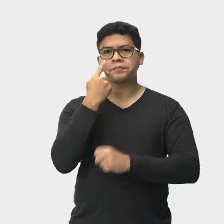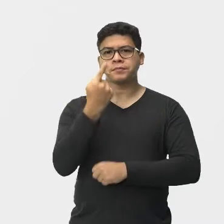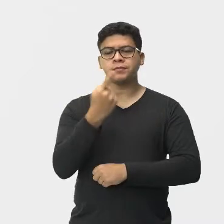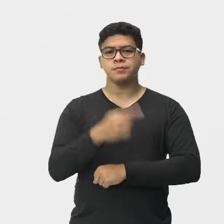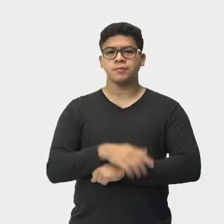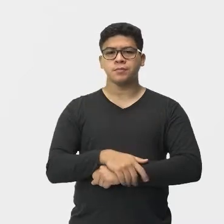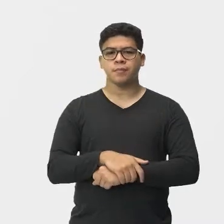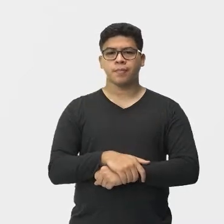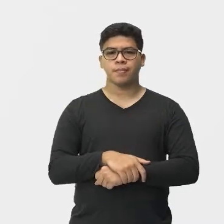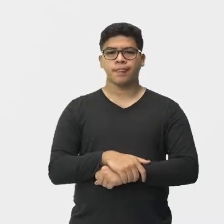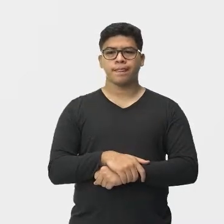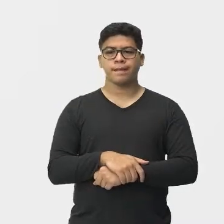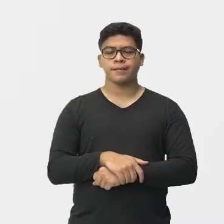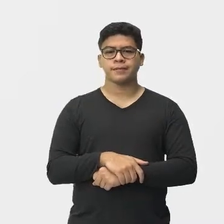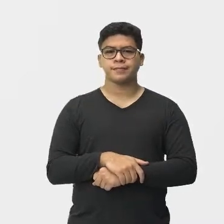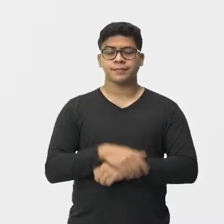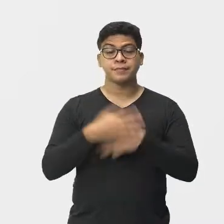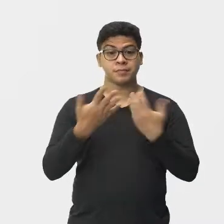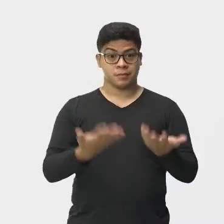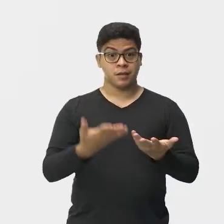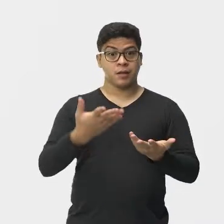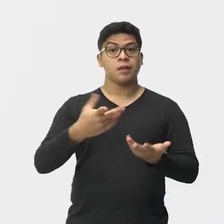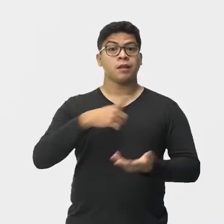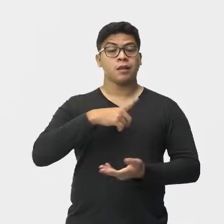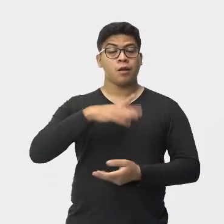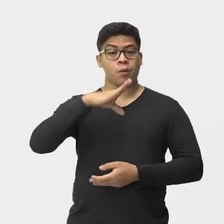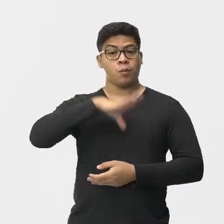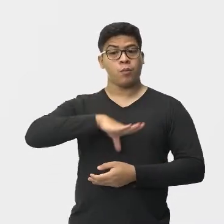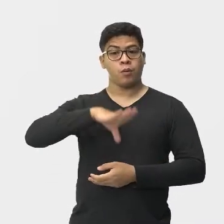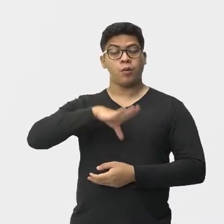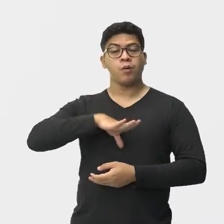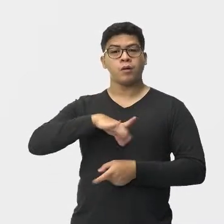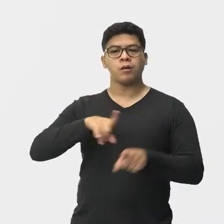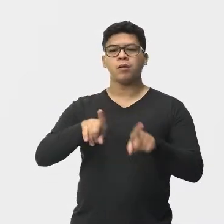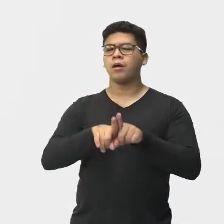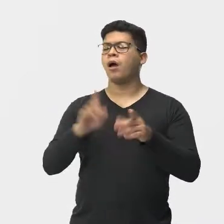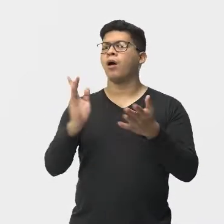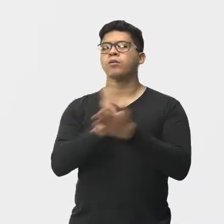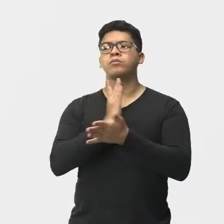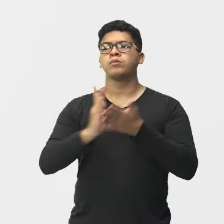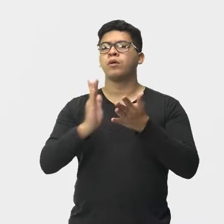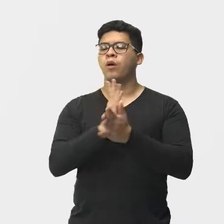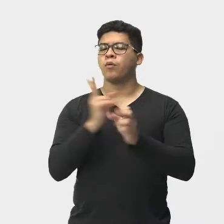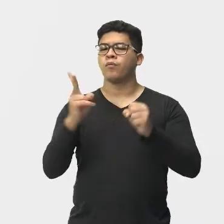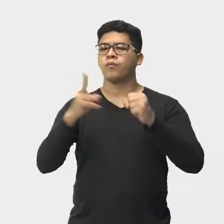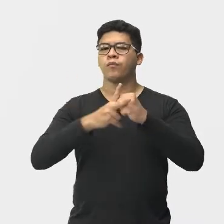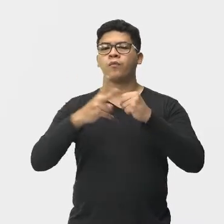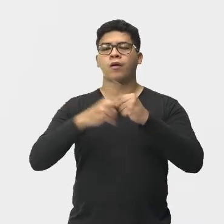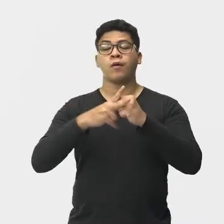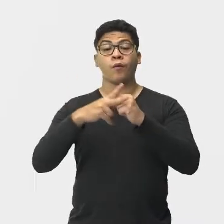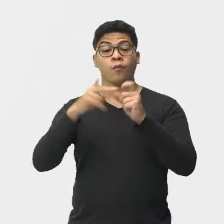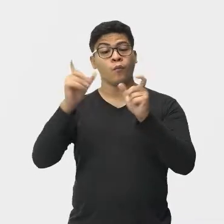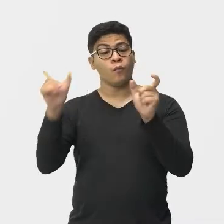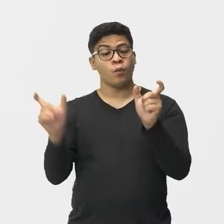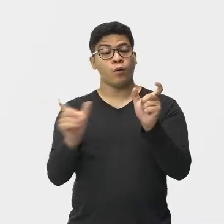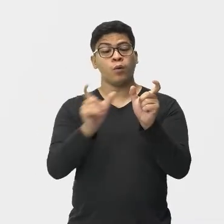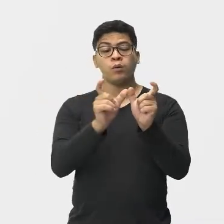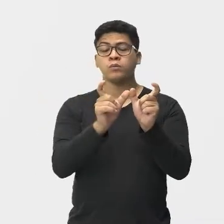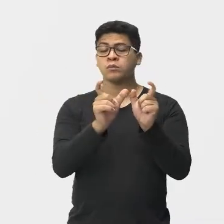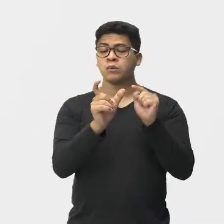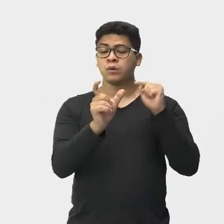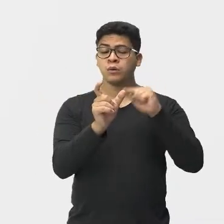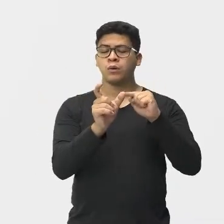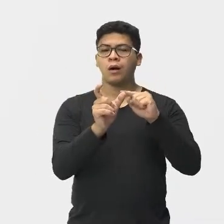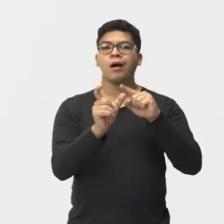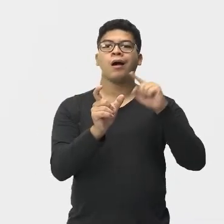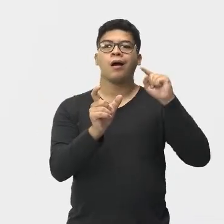aqui, assim como em português, em espanhol, alguns verbos vão acompanhados de complementos,